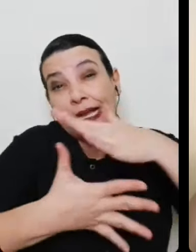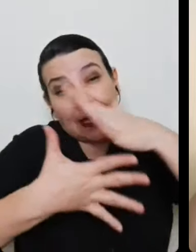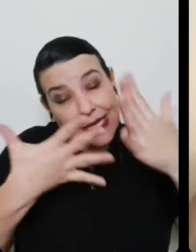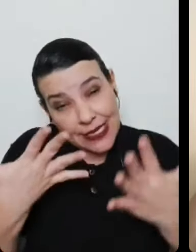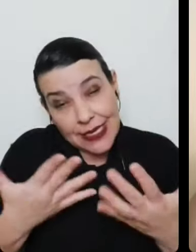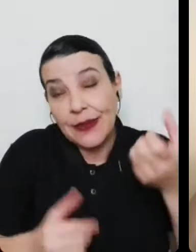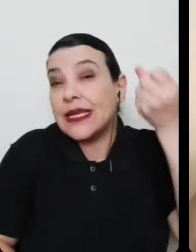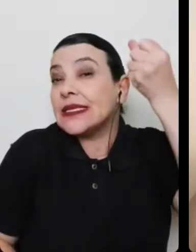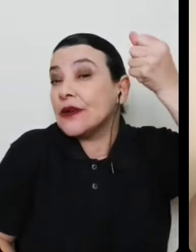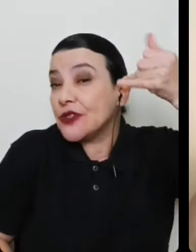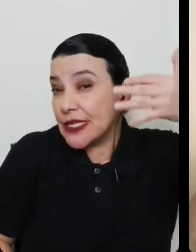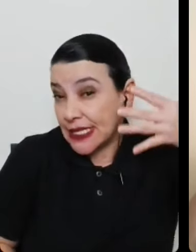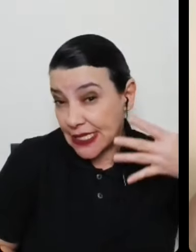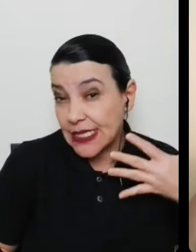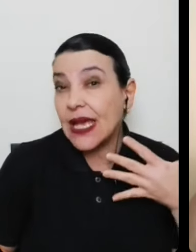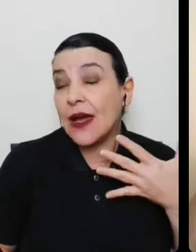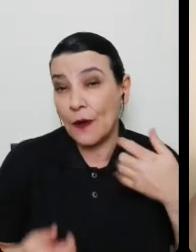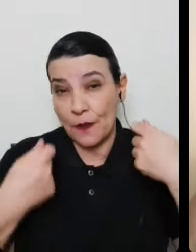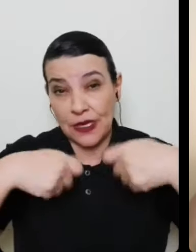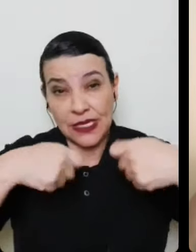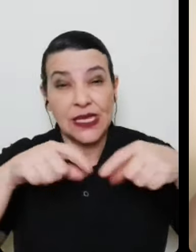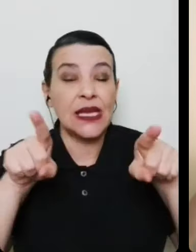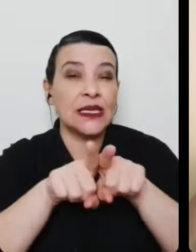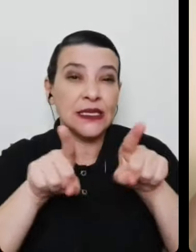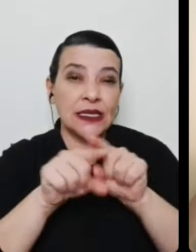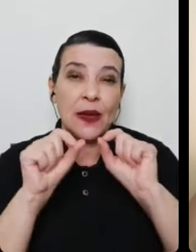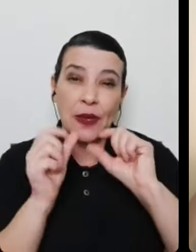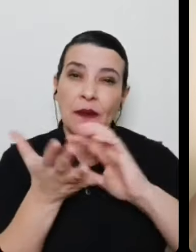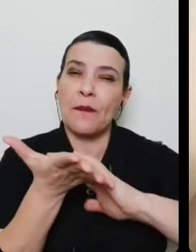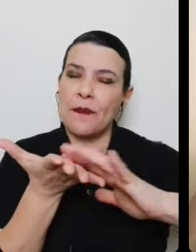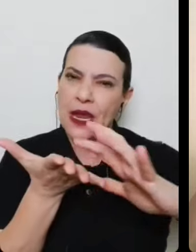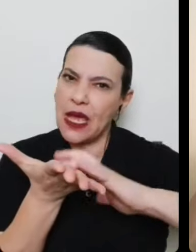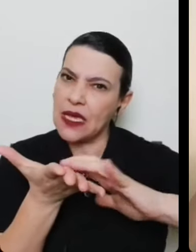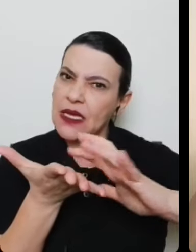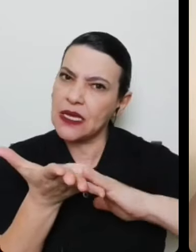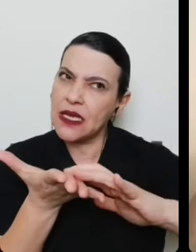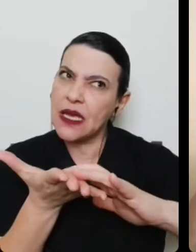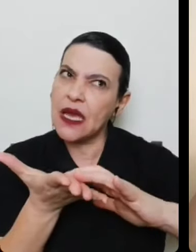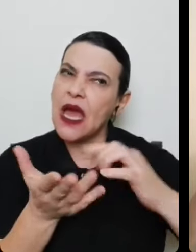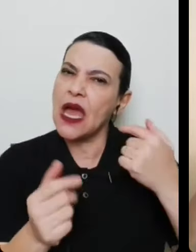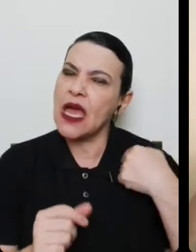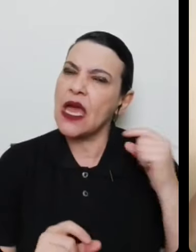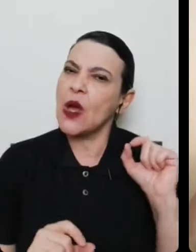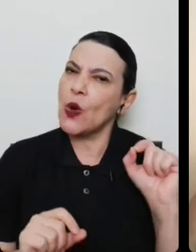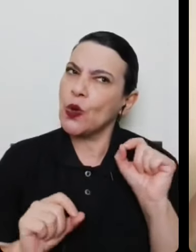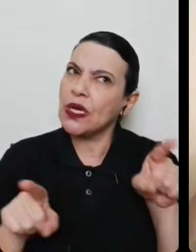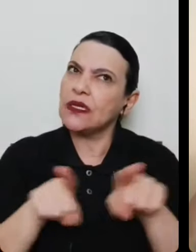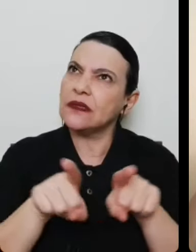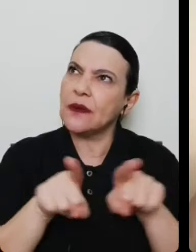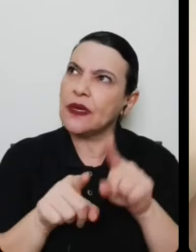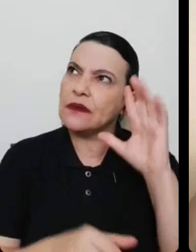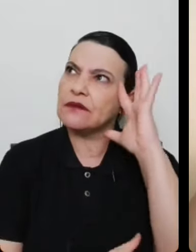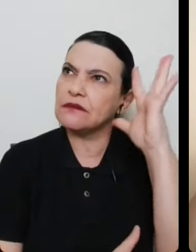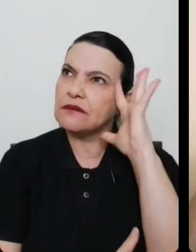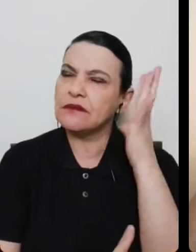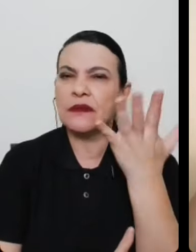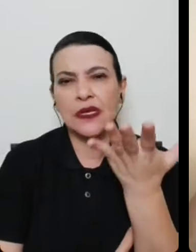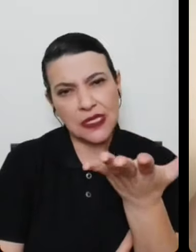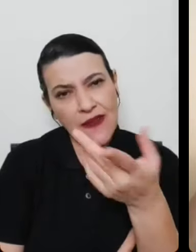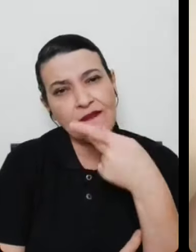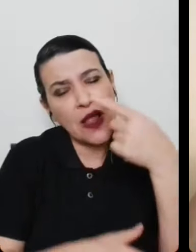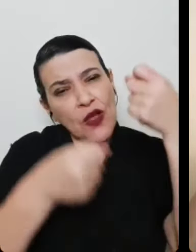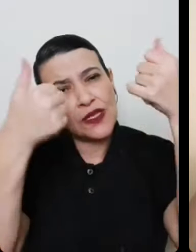audiodescrição, texto, tinta e braille, eu começo a colocar um pouco na conta de. Nós não temos mais que aquilo que você falou, né?